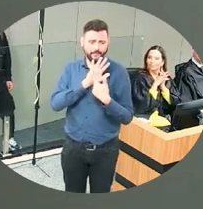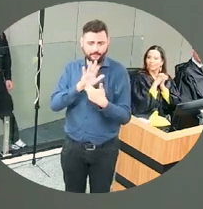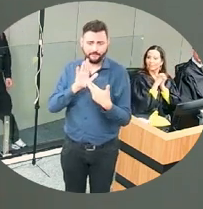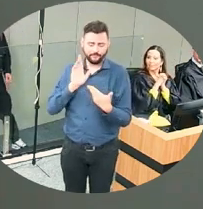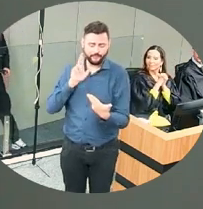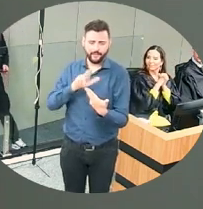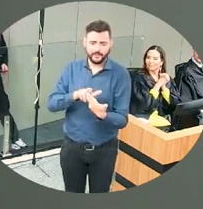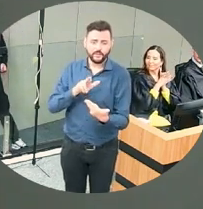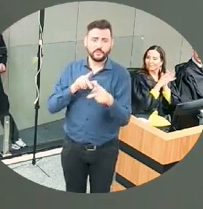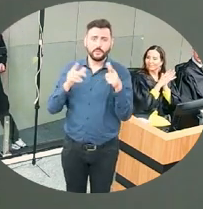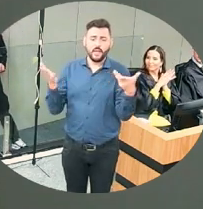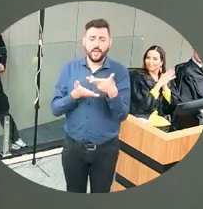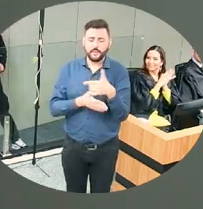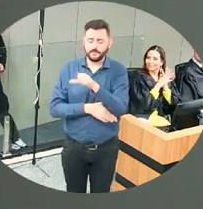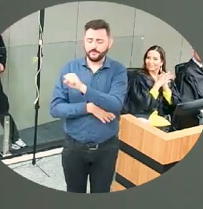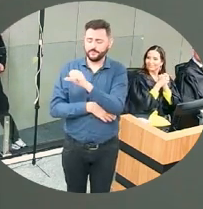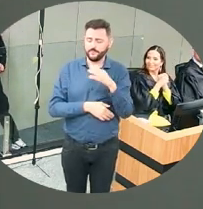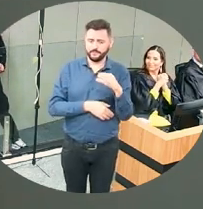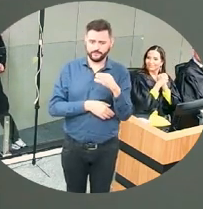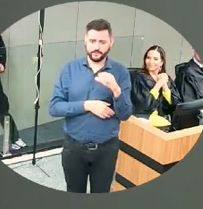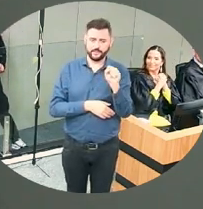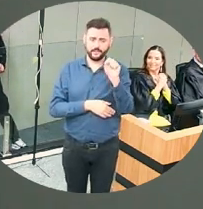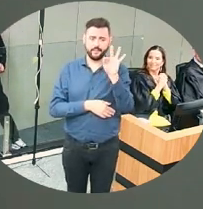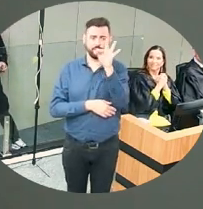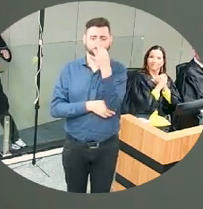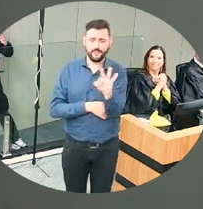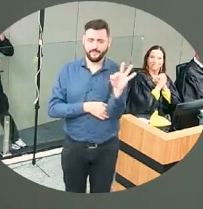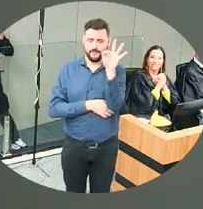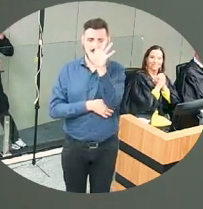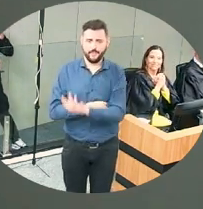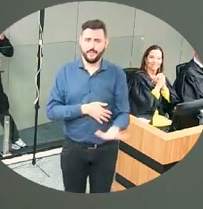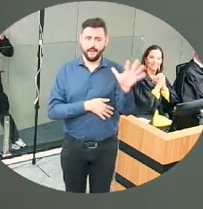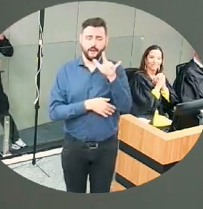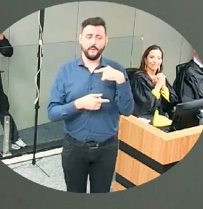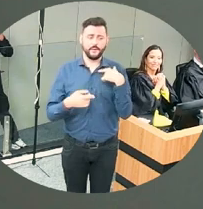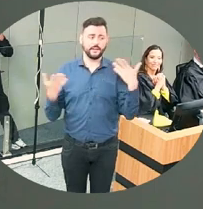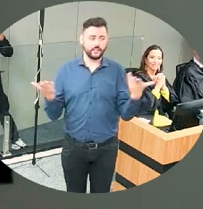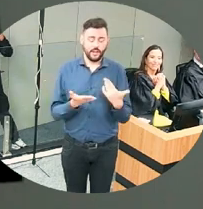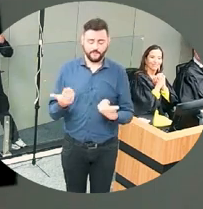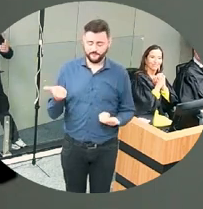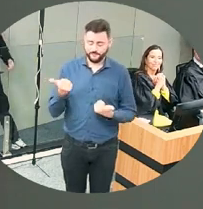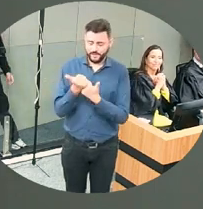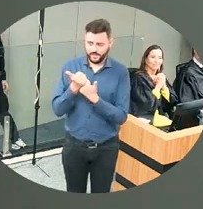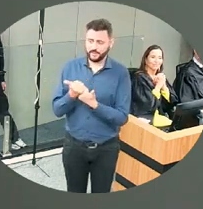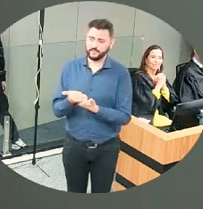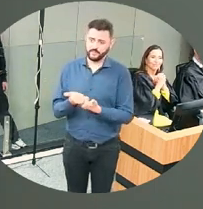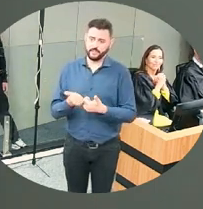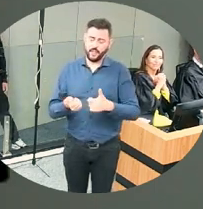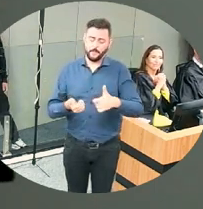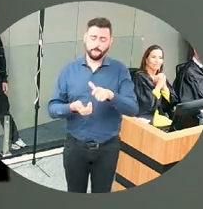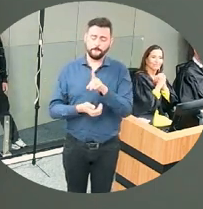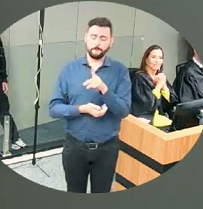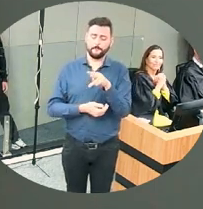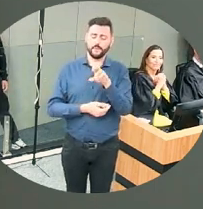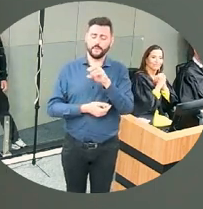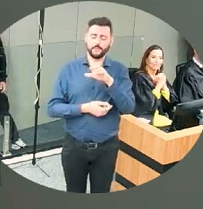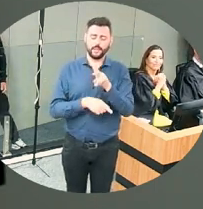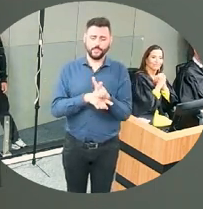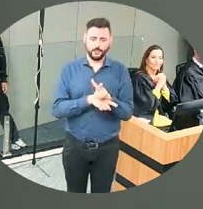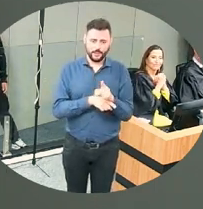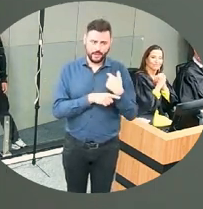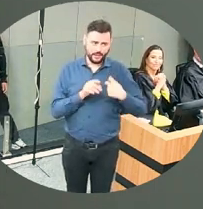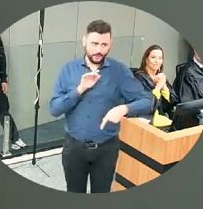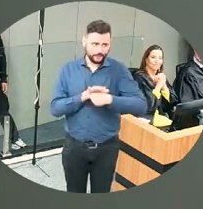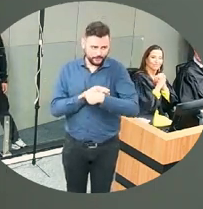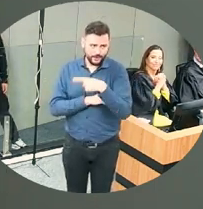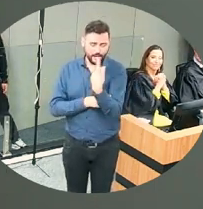sessão judiciária Federal de Santa Catarina senhor vice-procurador chefe da Procuradoria da República em Santa